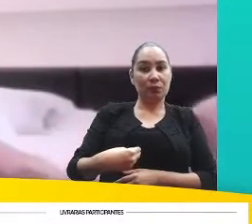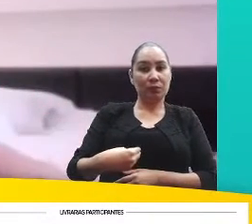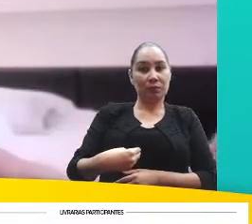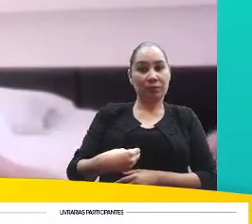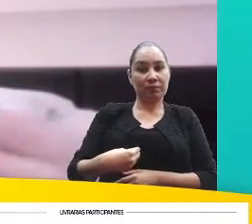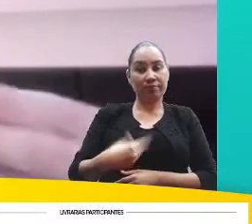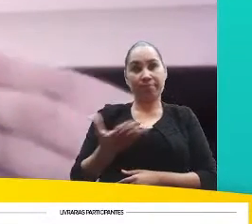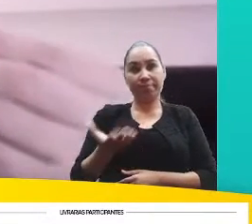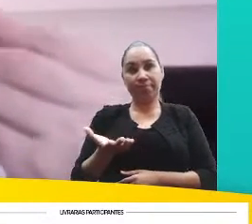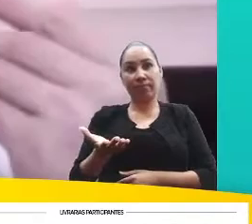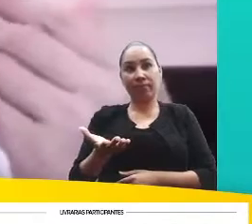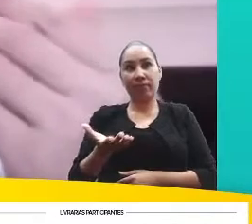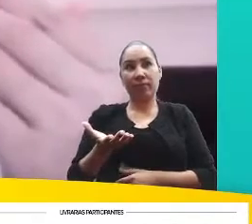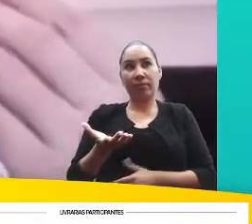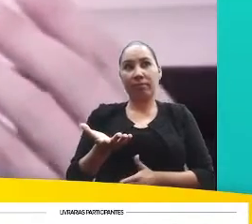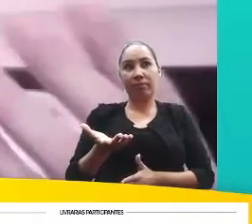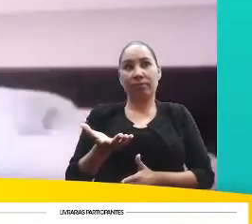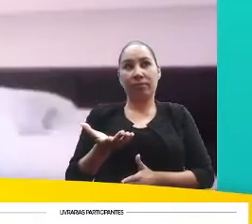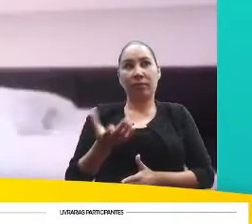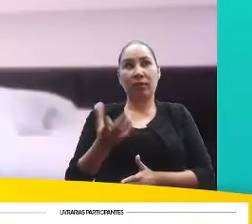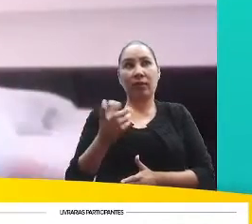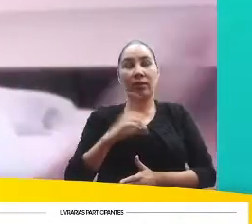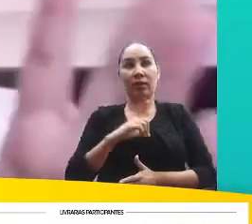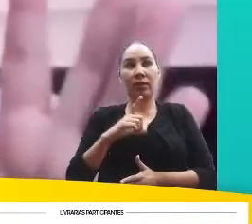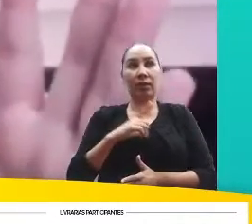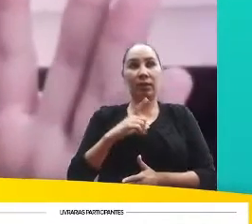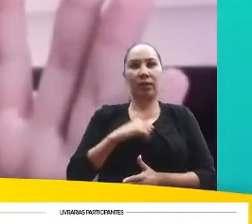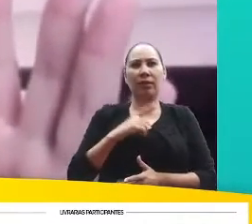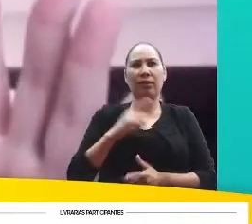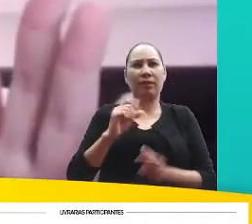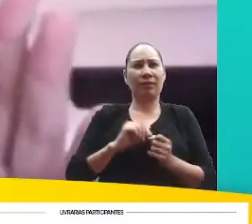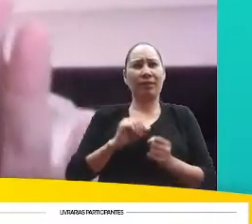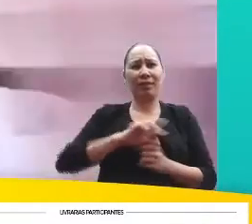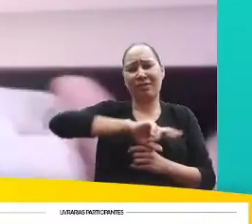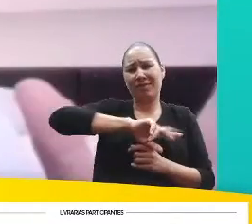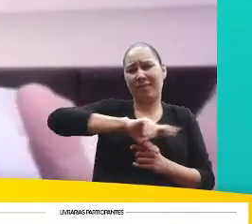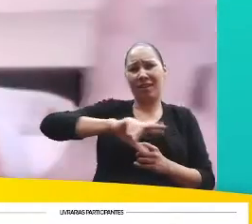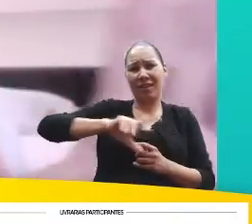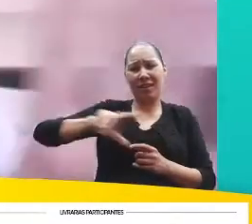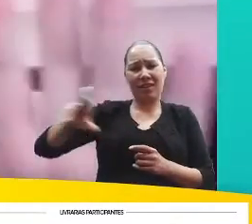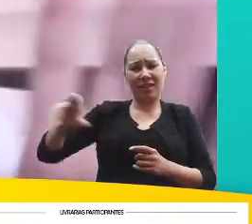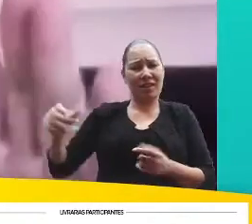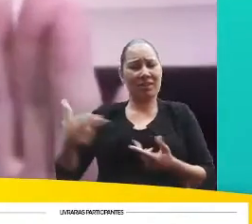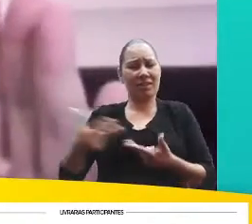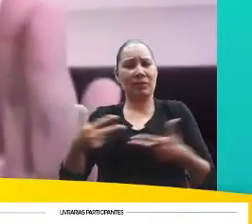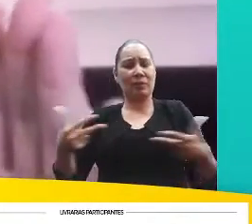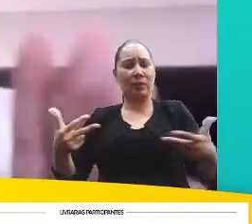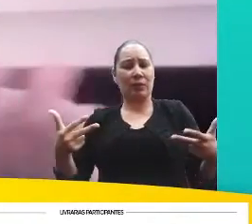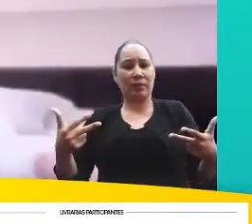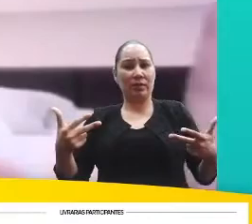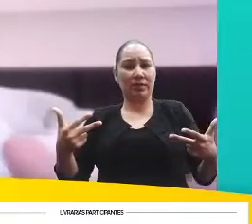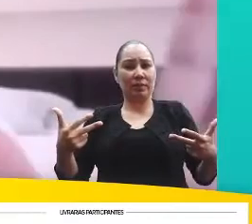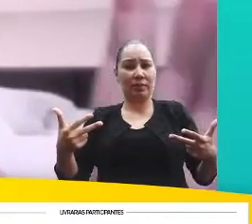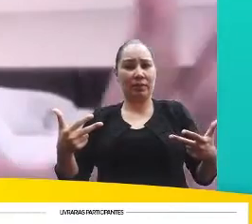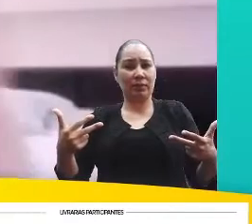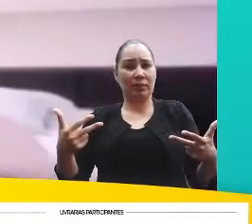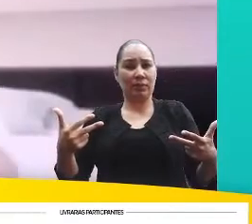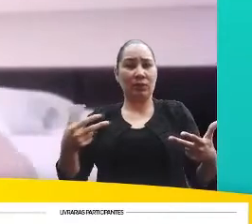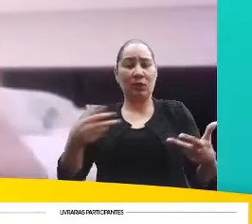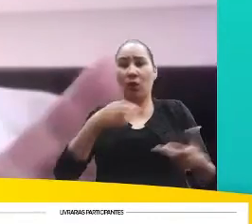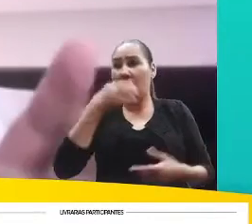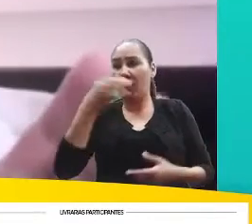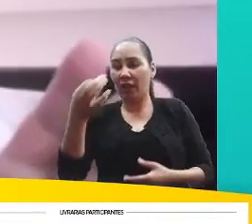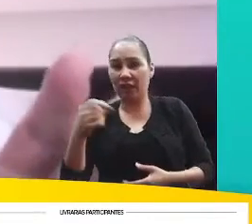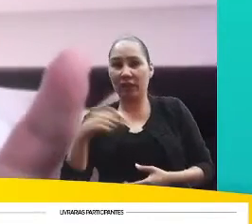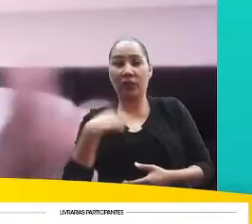por equívoco, ele comete barbaridades, faz uma série de coisas horrorosas. E